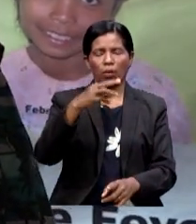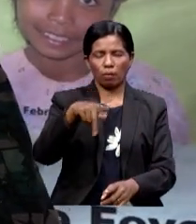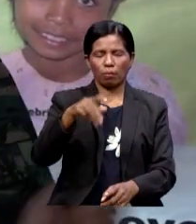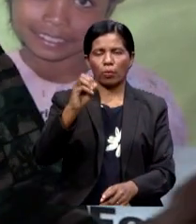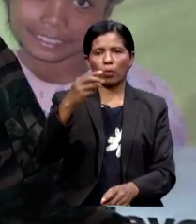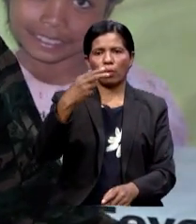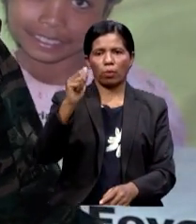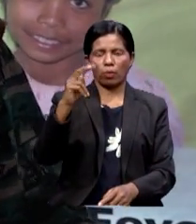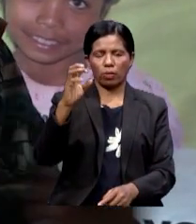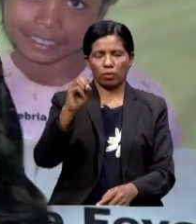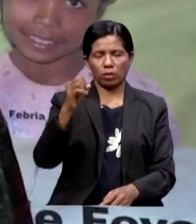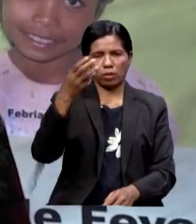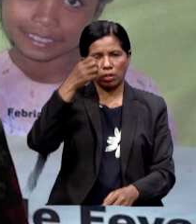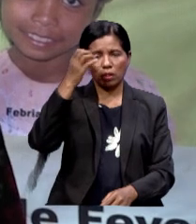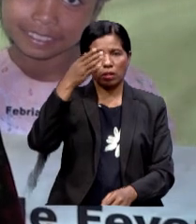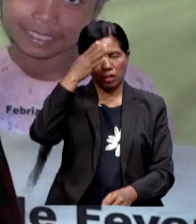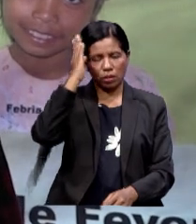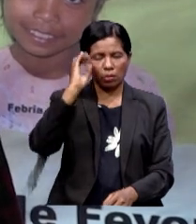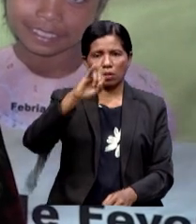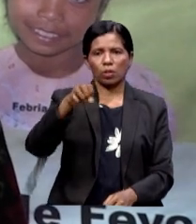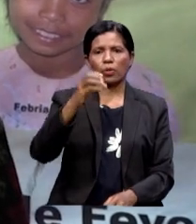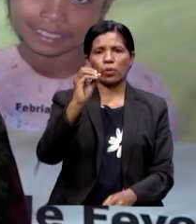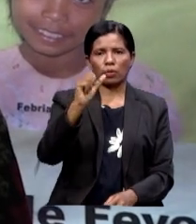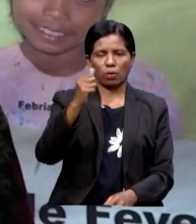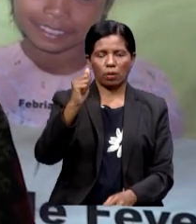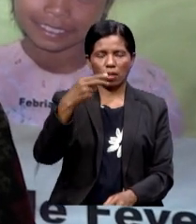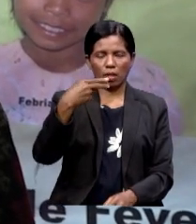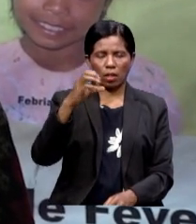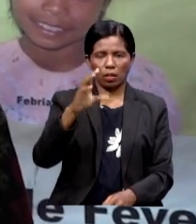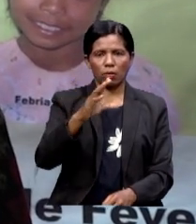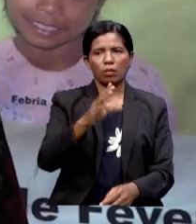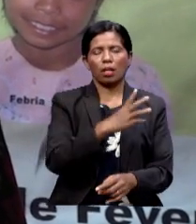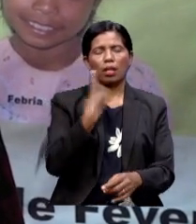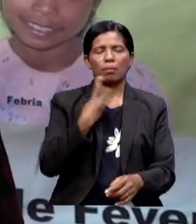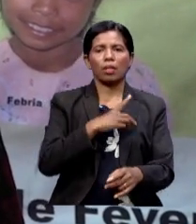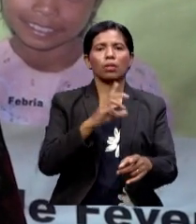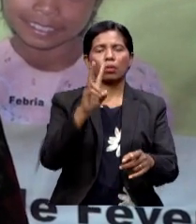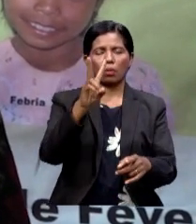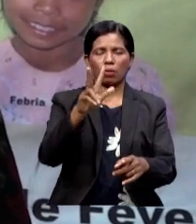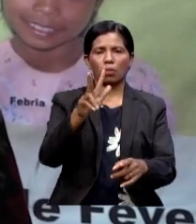Sr. João, Sr. Miguel, aumentou lá muito, colheba malo,